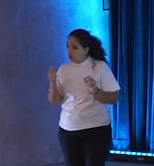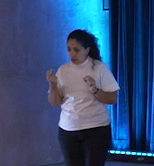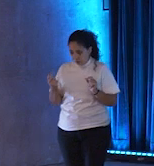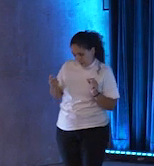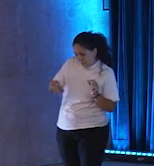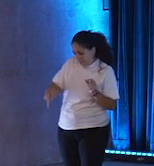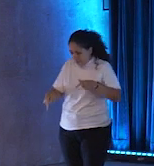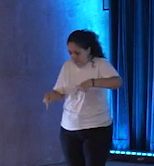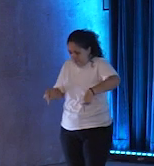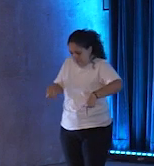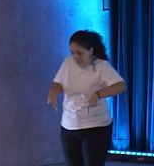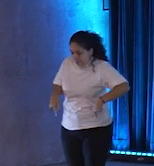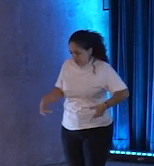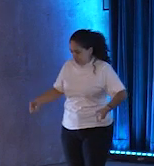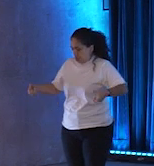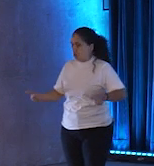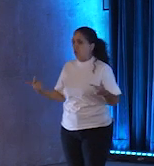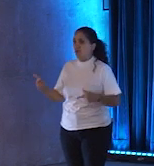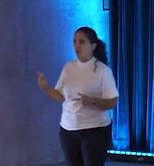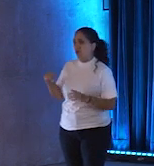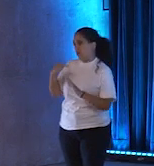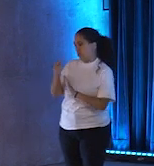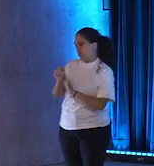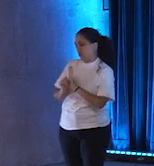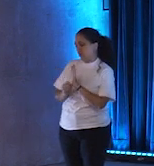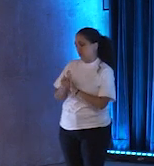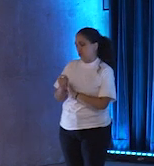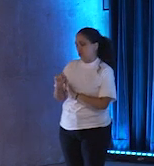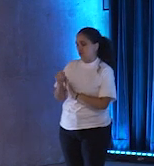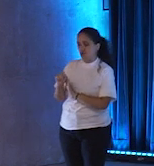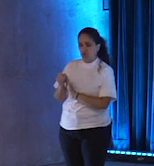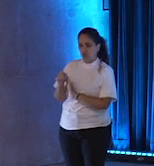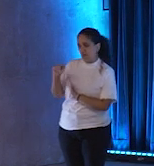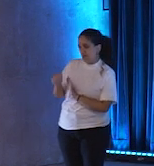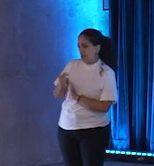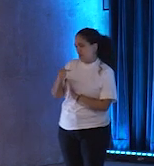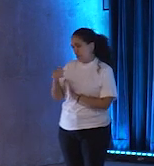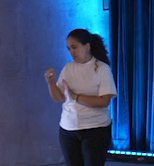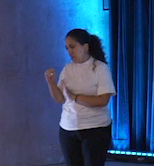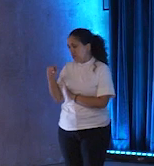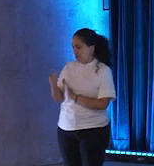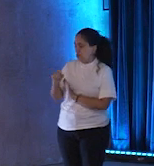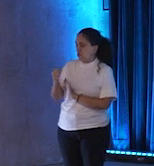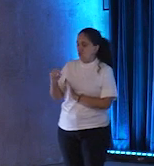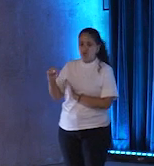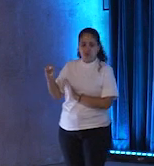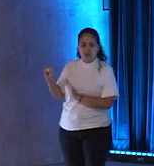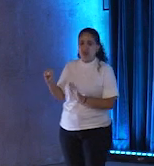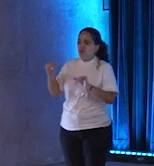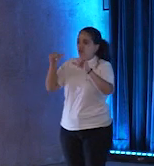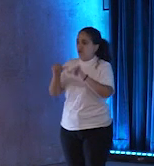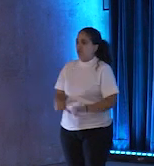e perdem as argolas. Já no século XVIII, eu estou falando aí 1700 a 1800, fixando-se